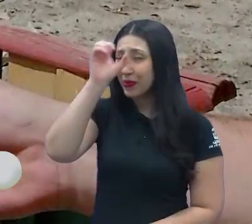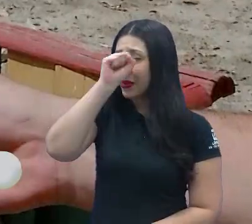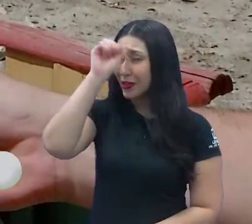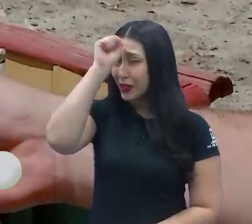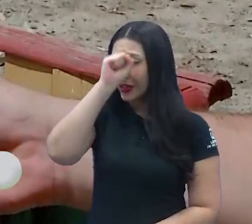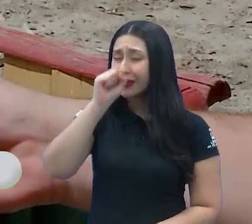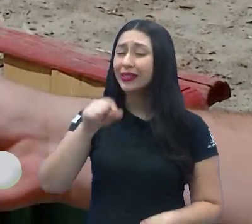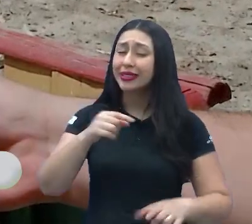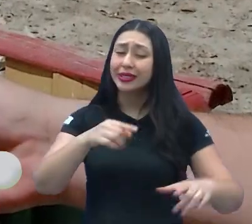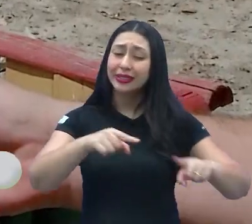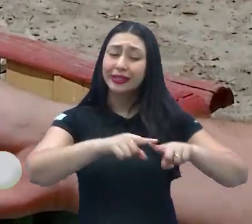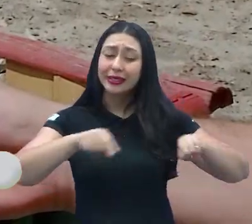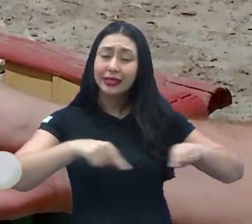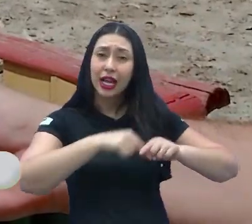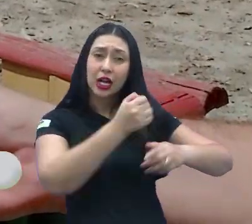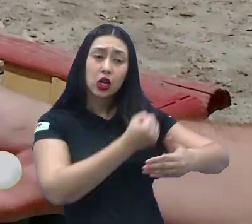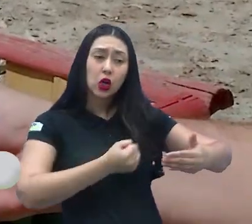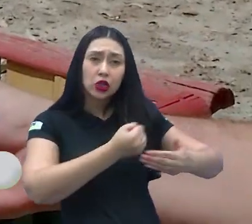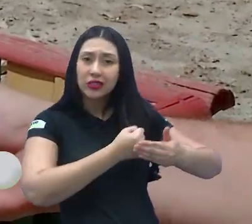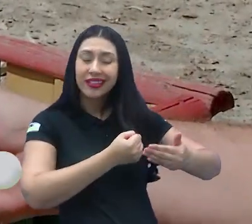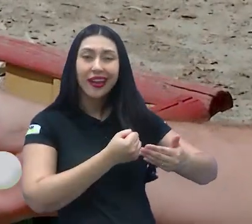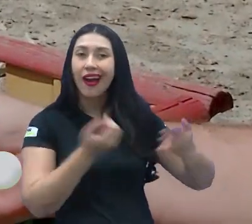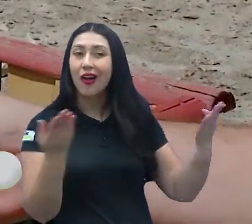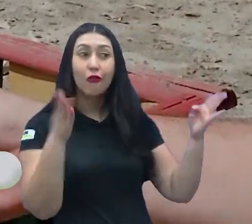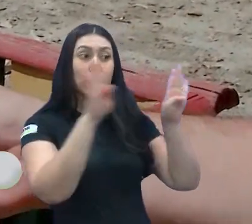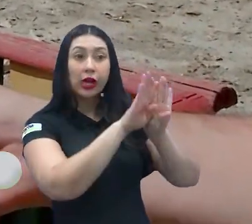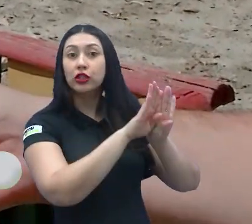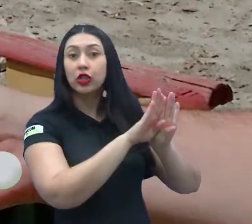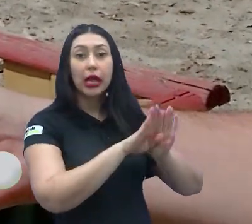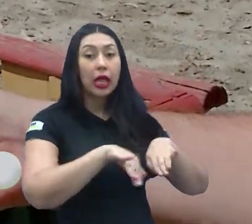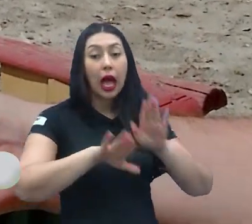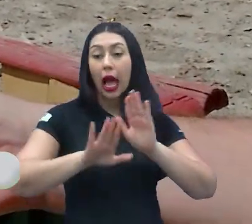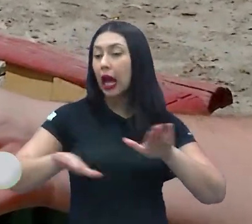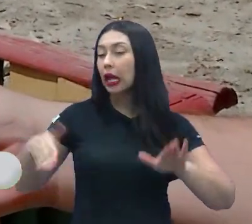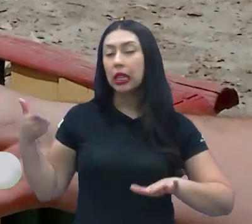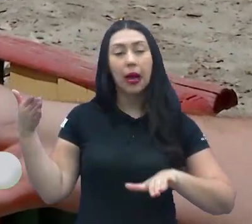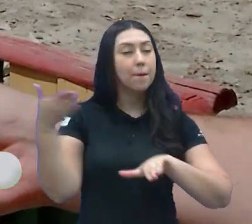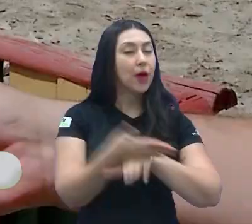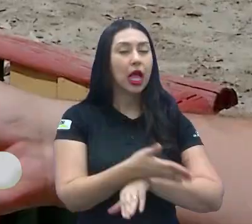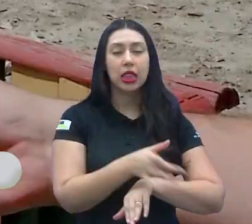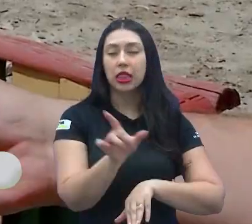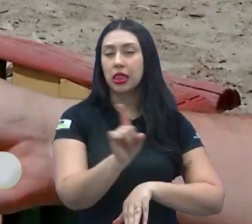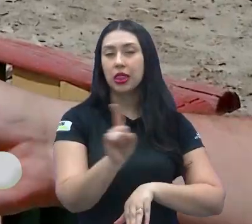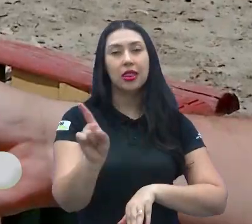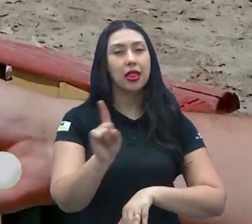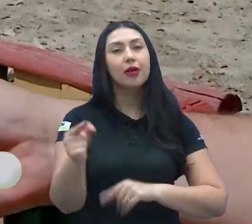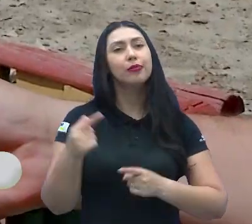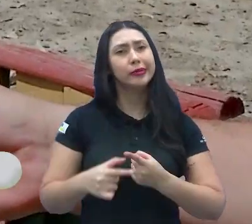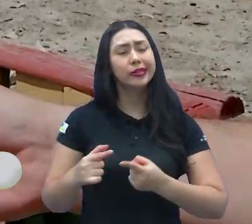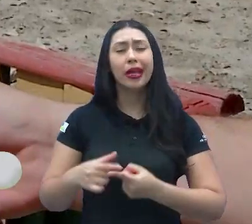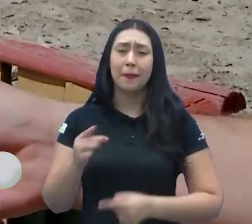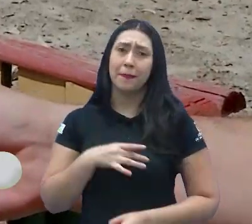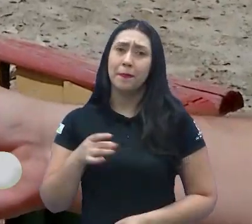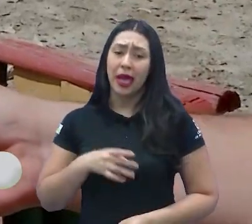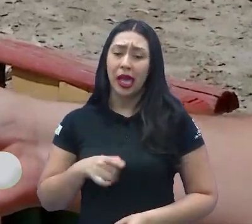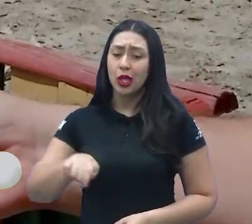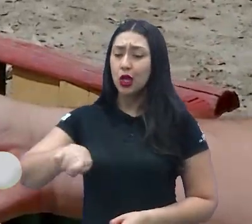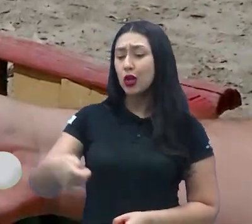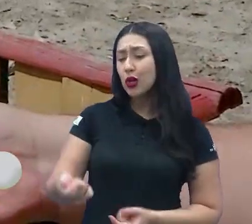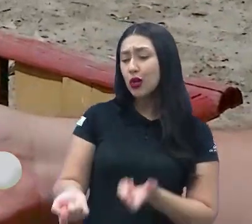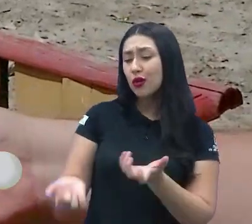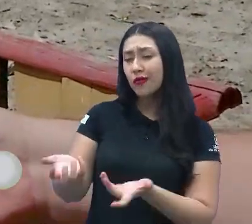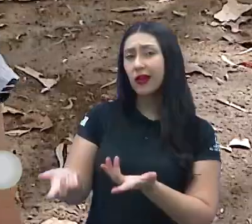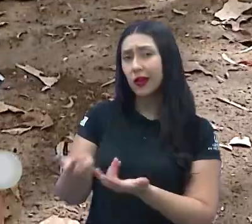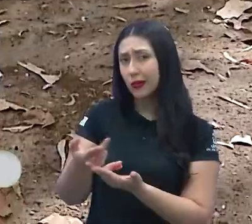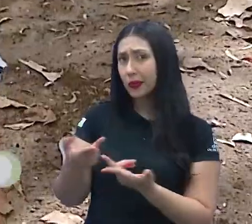cozinha a gente mantém isolada, assim, as crianças não têm acesso à cozinha direto por medo mesmo do fogão e de outros